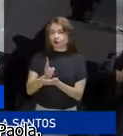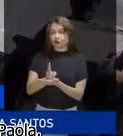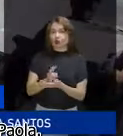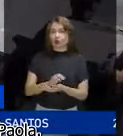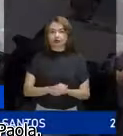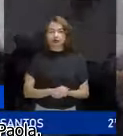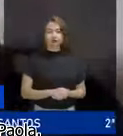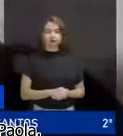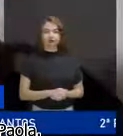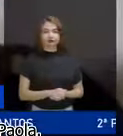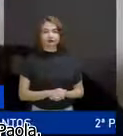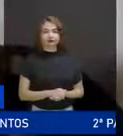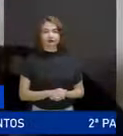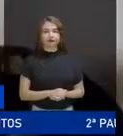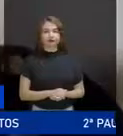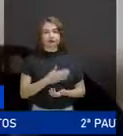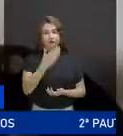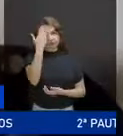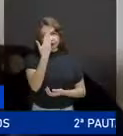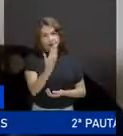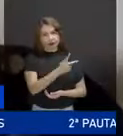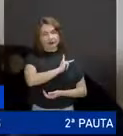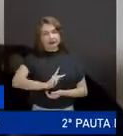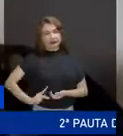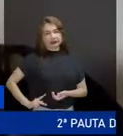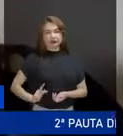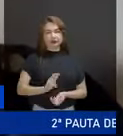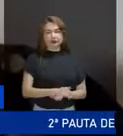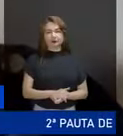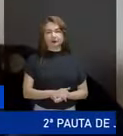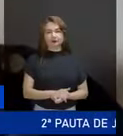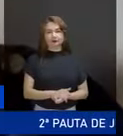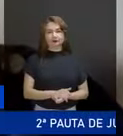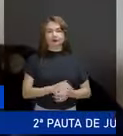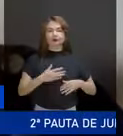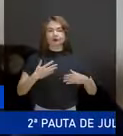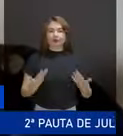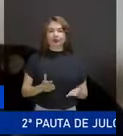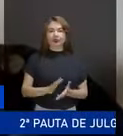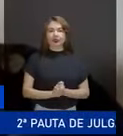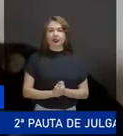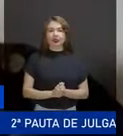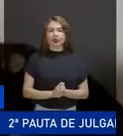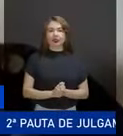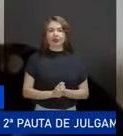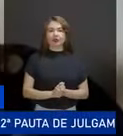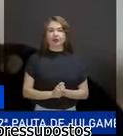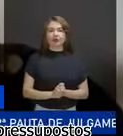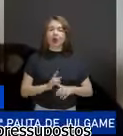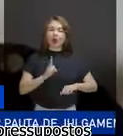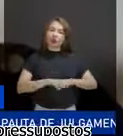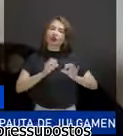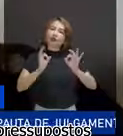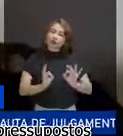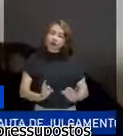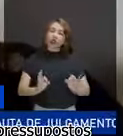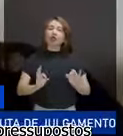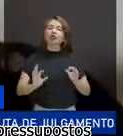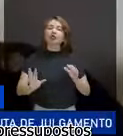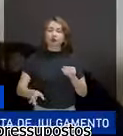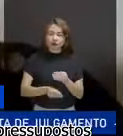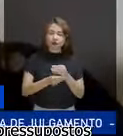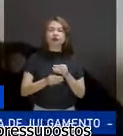Paola. Obrigada, presidente. Os aclaratórios são tempestivos e presentes nos